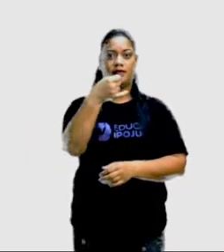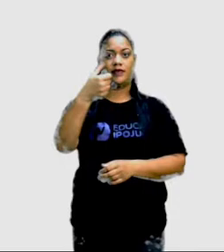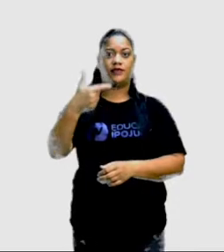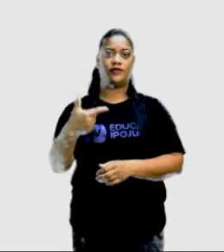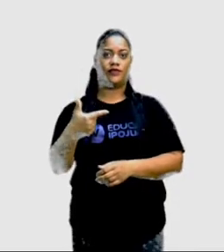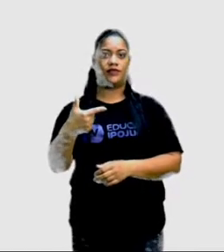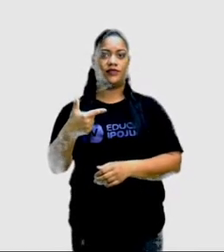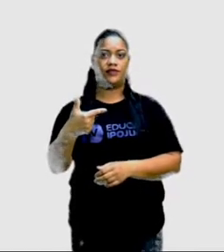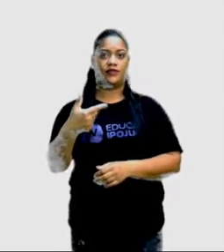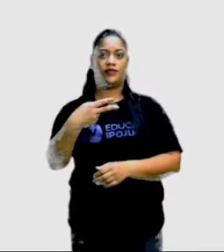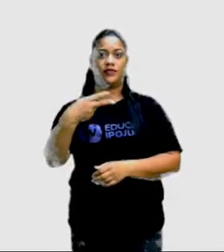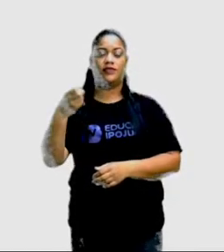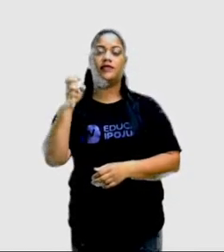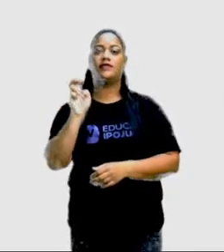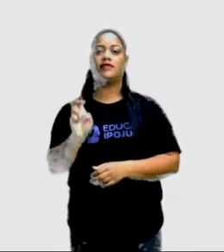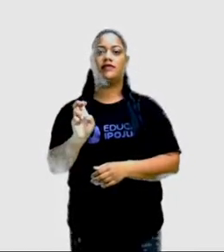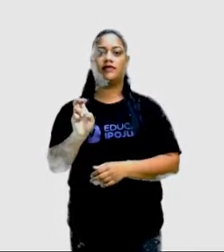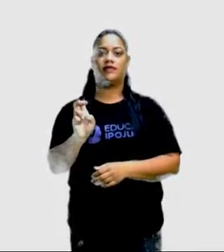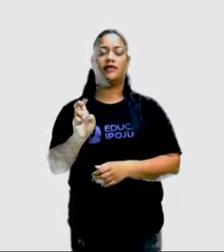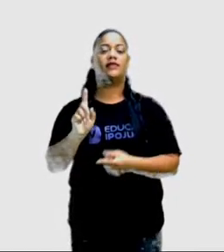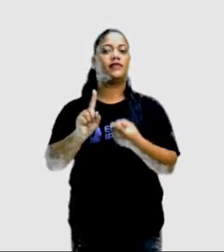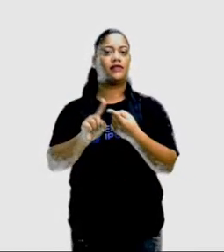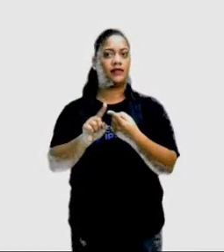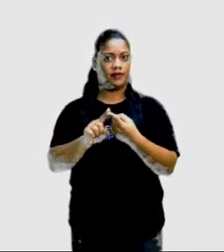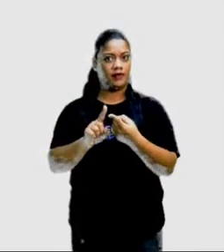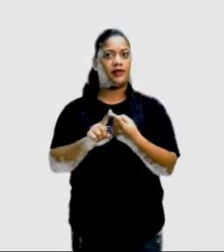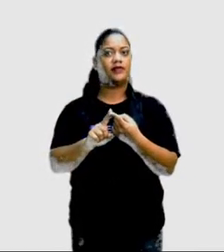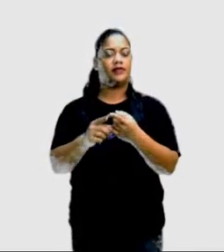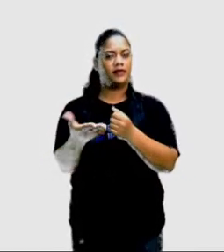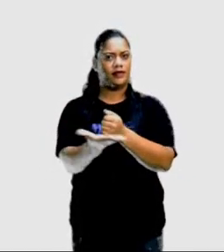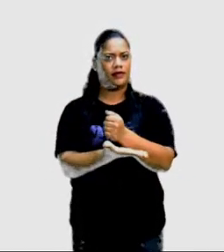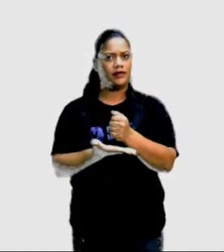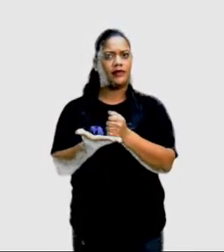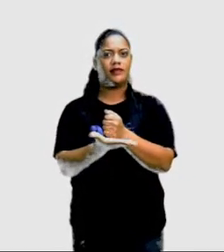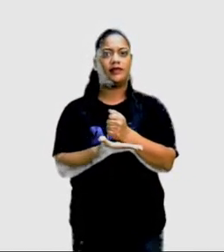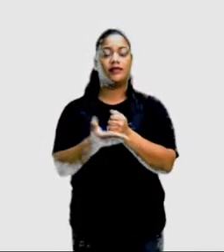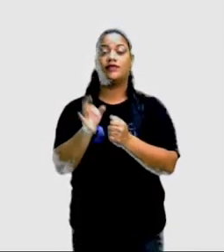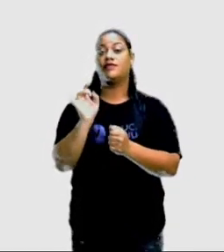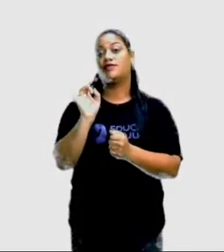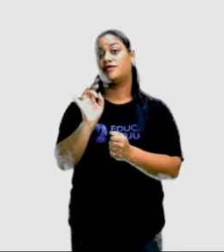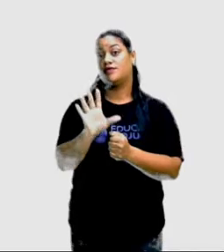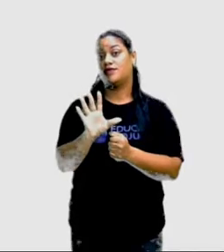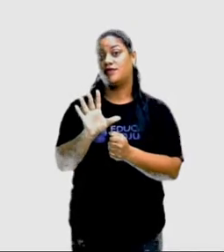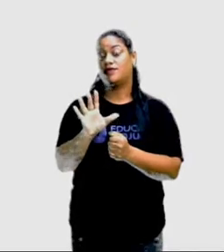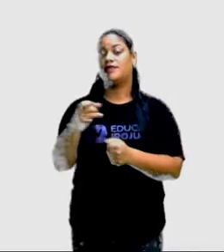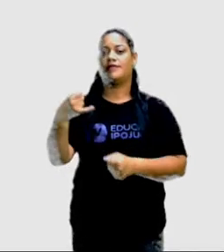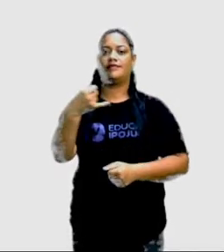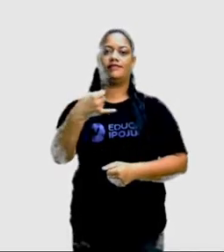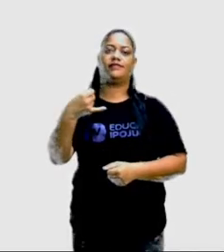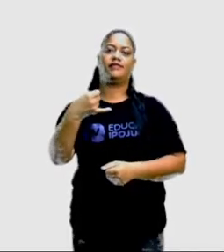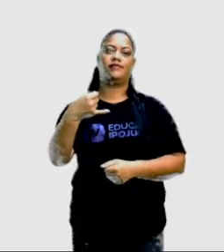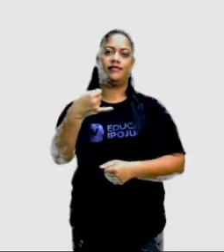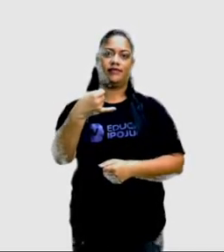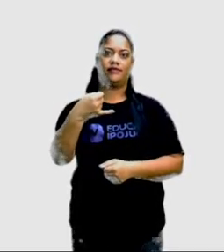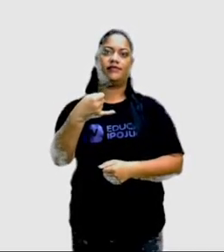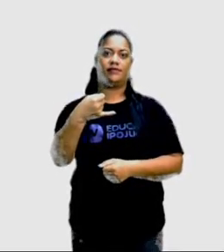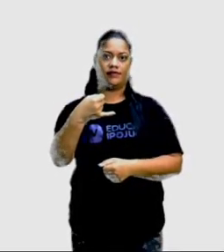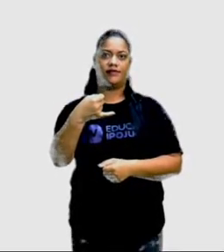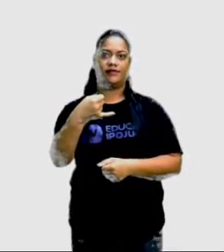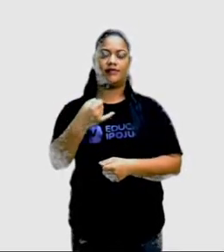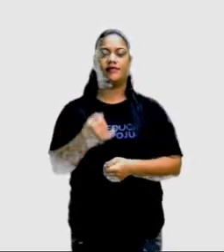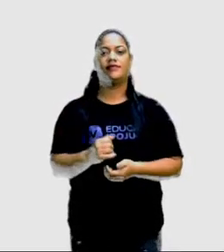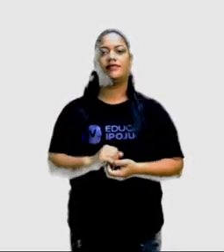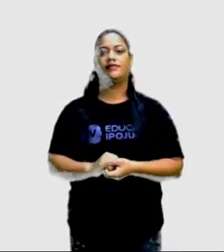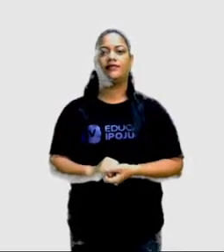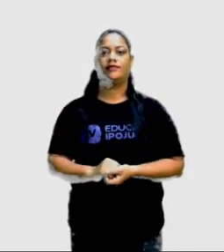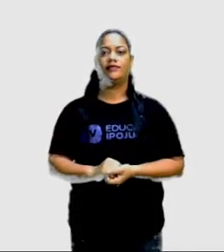2 é igual a 5, também é um fato básico, só que é da subtração. Estamos